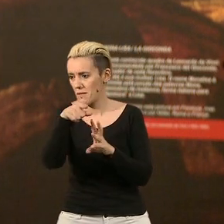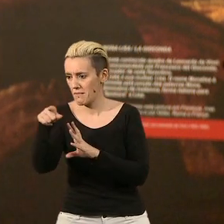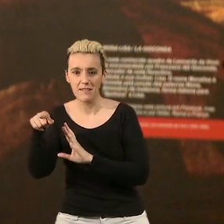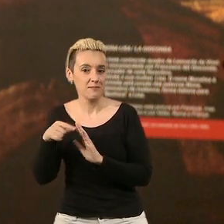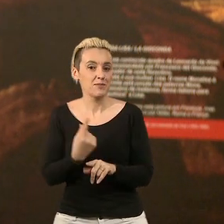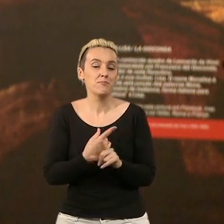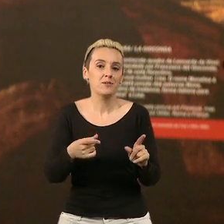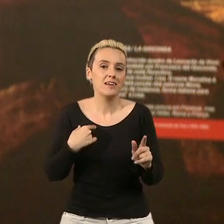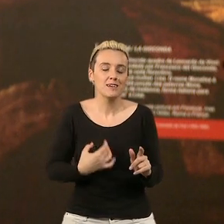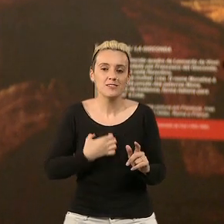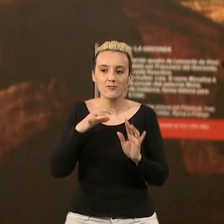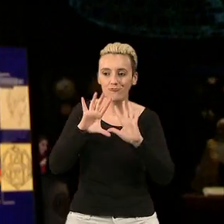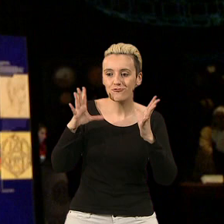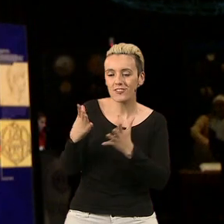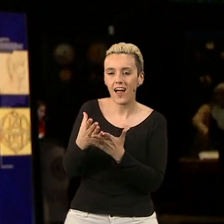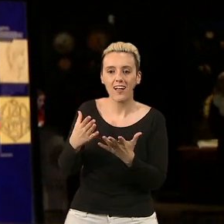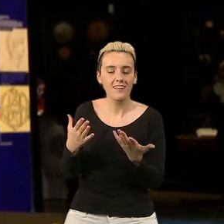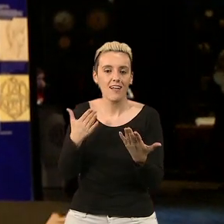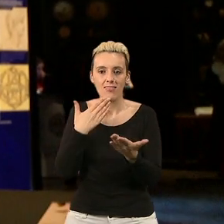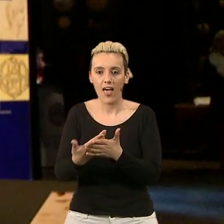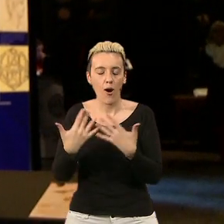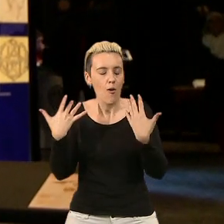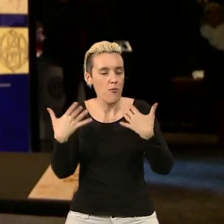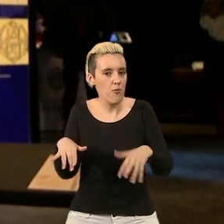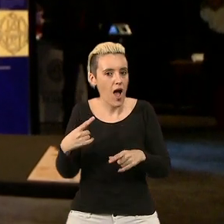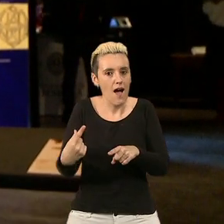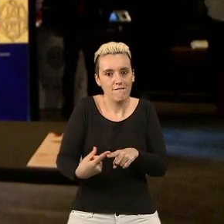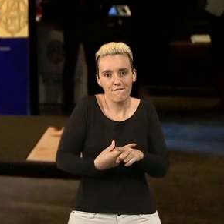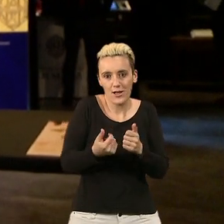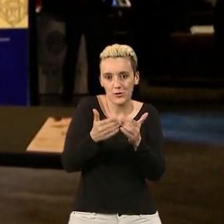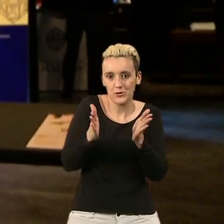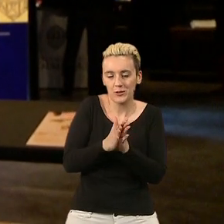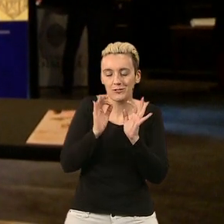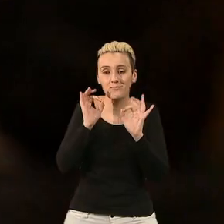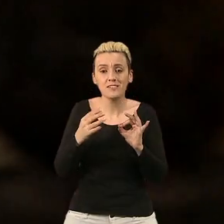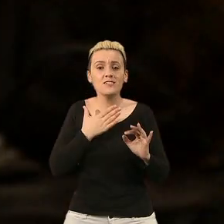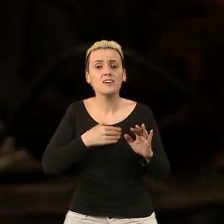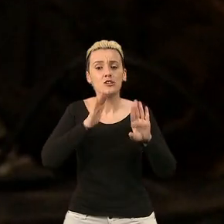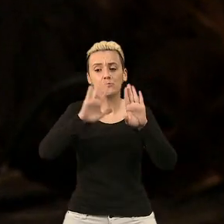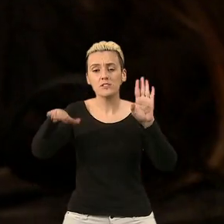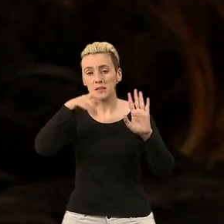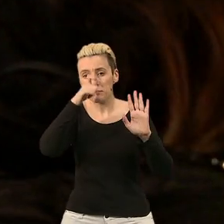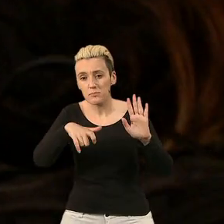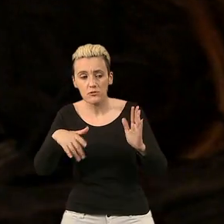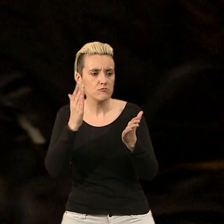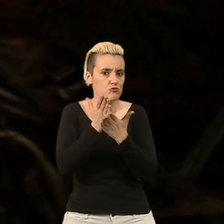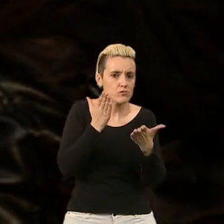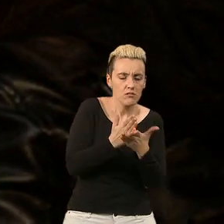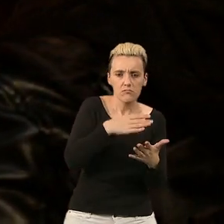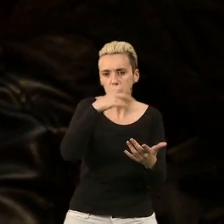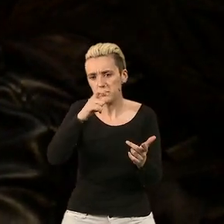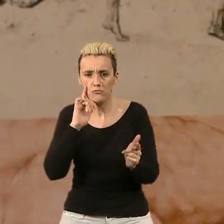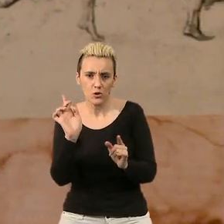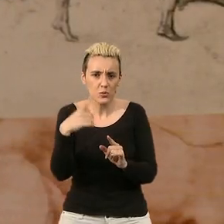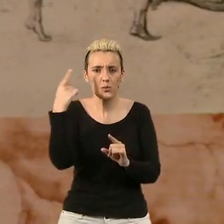porque elas vivem do seu conjunto e têm imensa força, não é? E gostava muito que esta exposição fosse vista por todos os estudantes e por todas